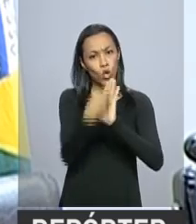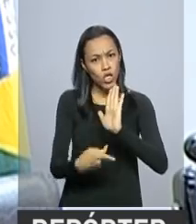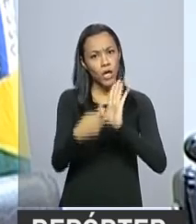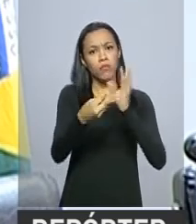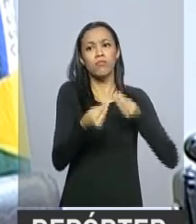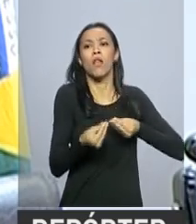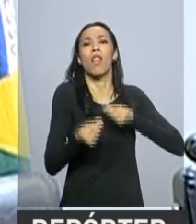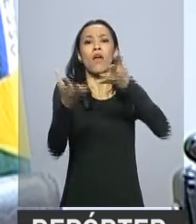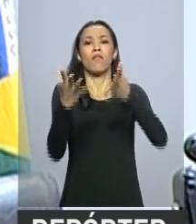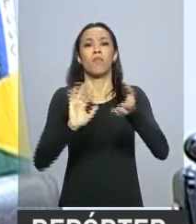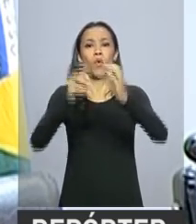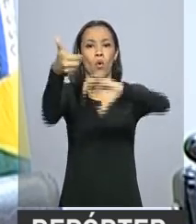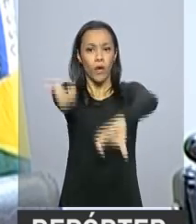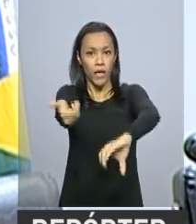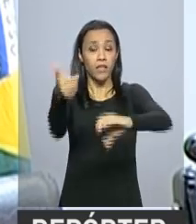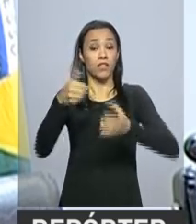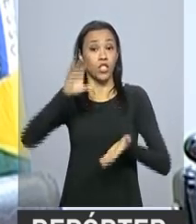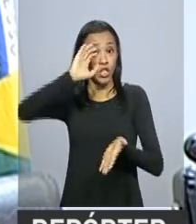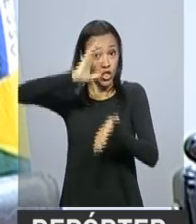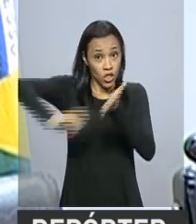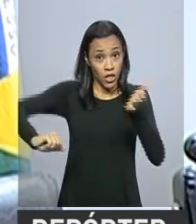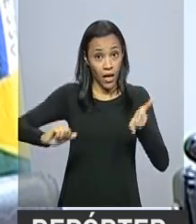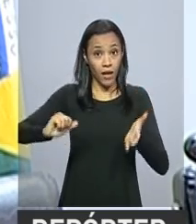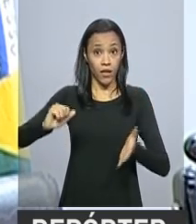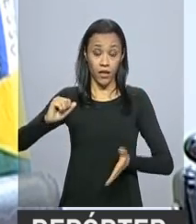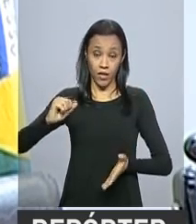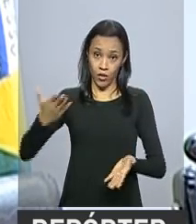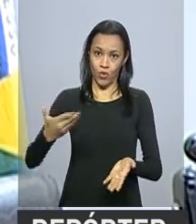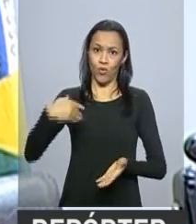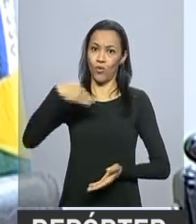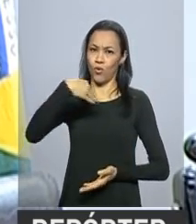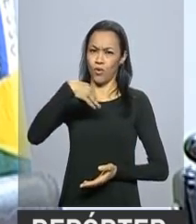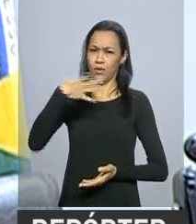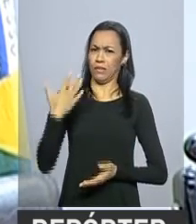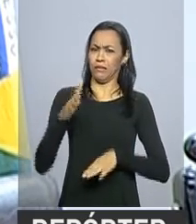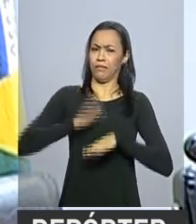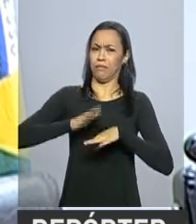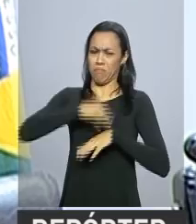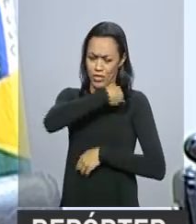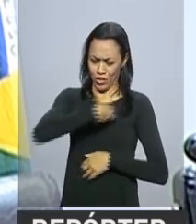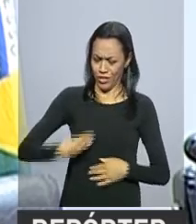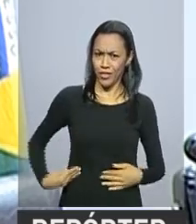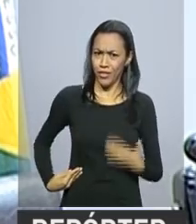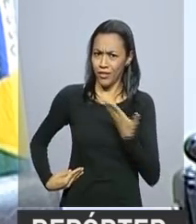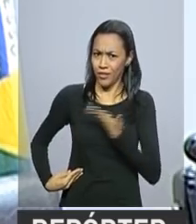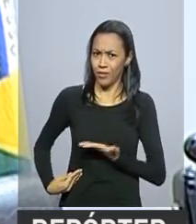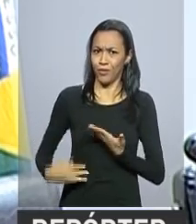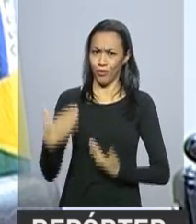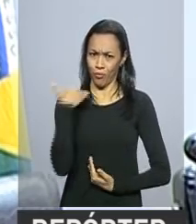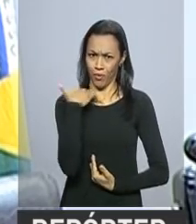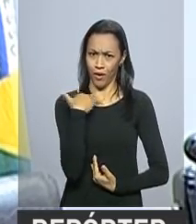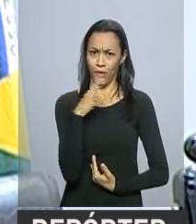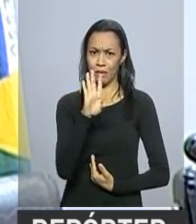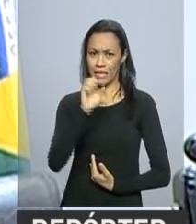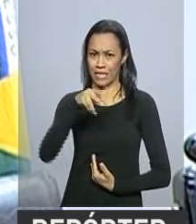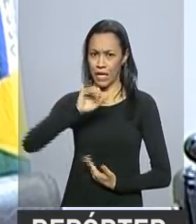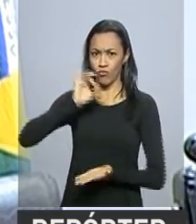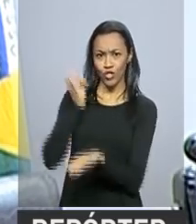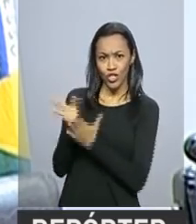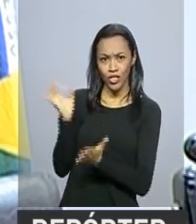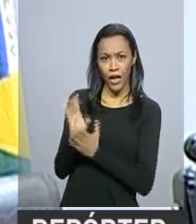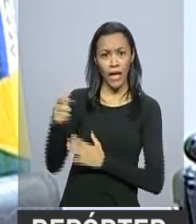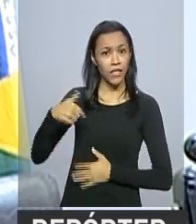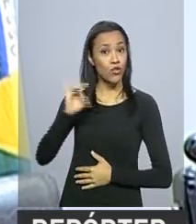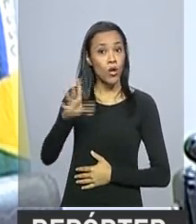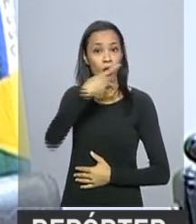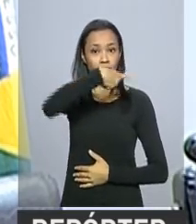seja retirado o status de ministro do presidente do Banco Central, mas que a diretoria deve manter o foro privilegiado. Ele também afirmou que até o